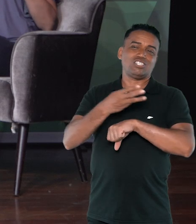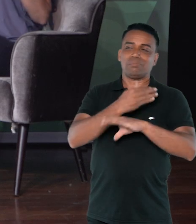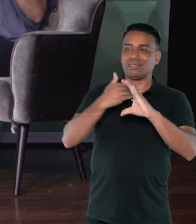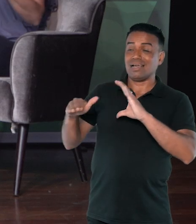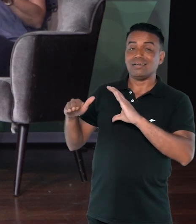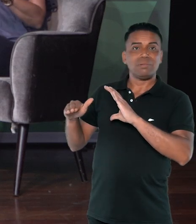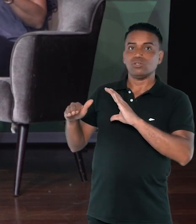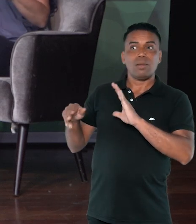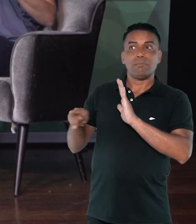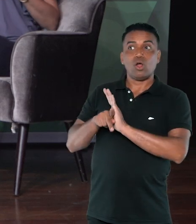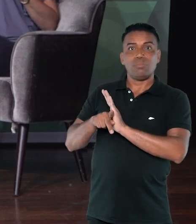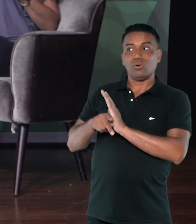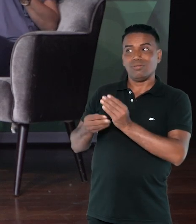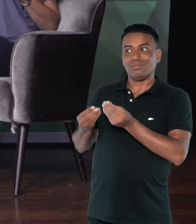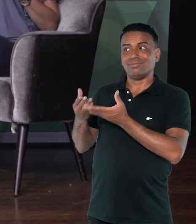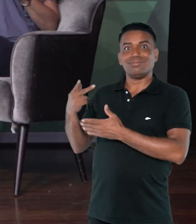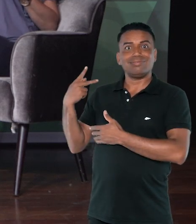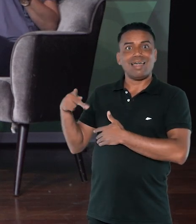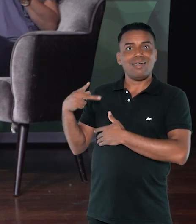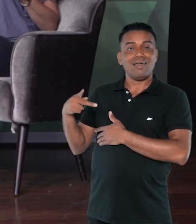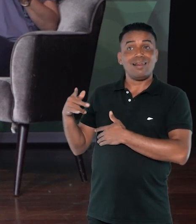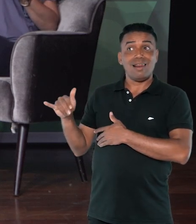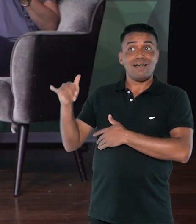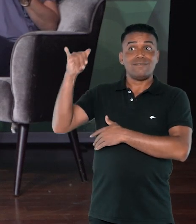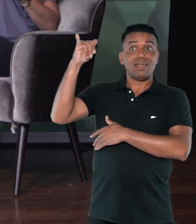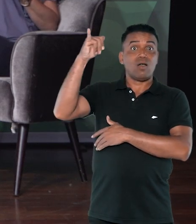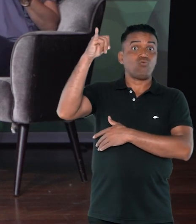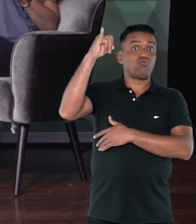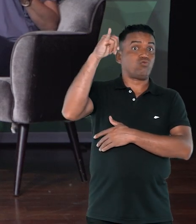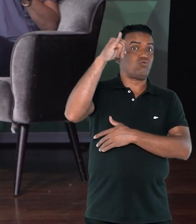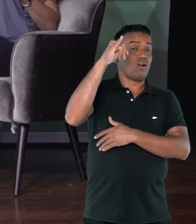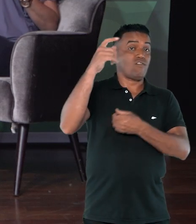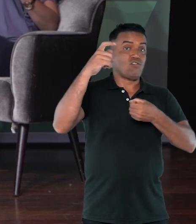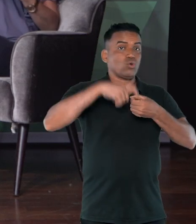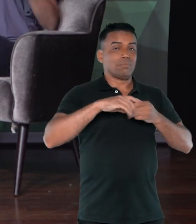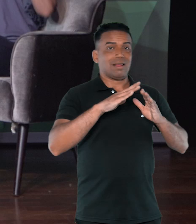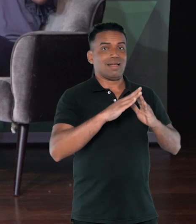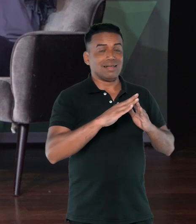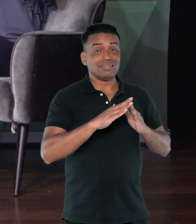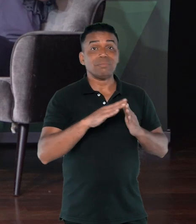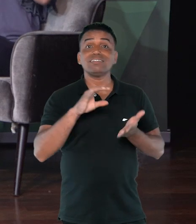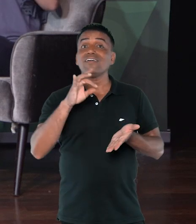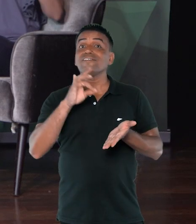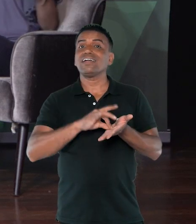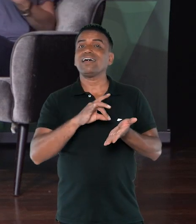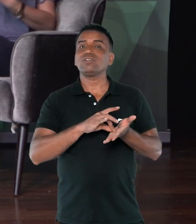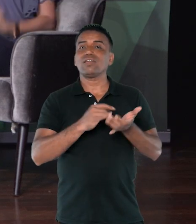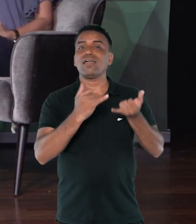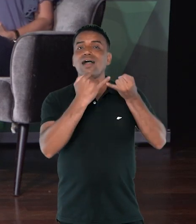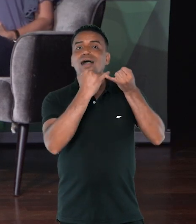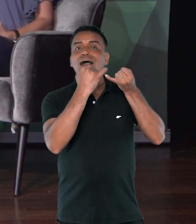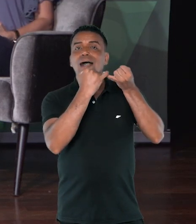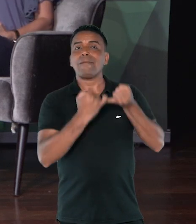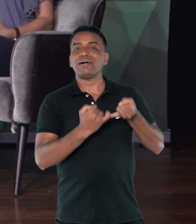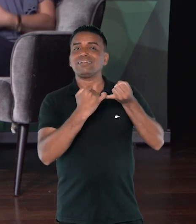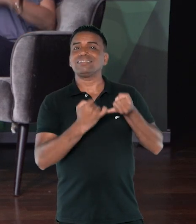enquanto ele estava indo buscá-la no aeroporto. Então, realmente, ela ter ouvido a conversa dos dois